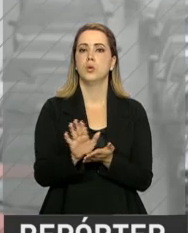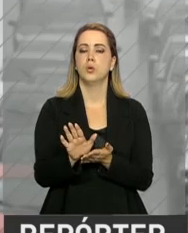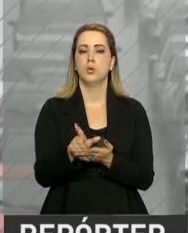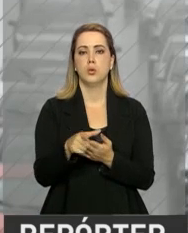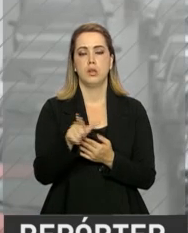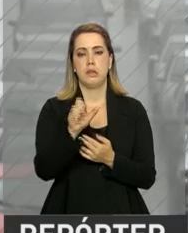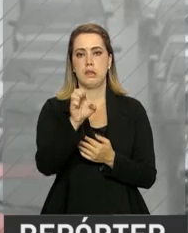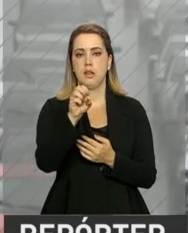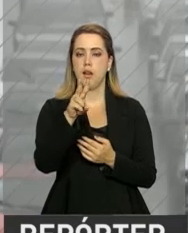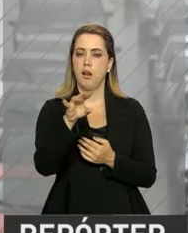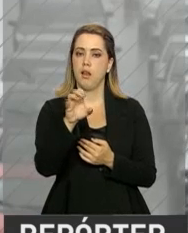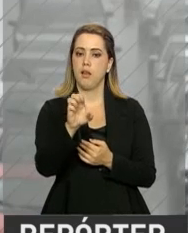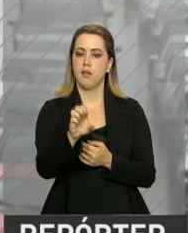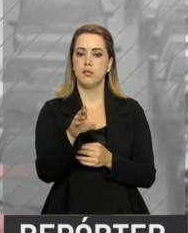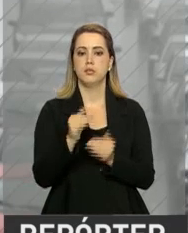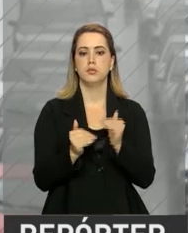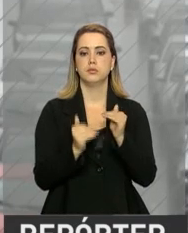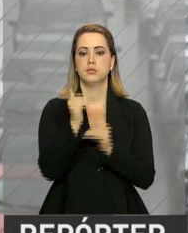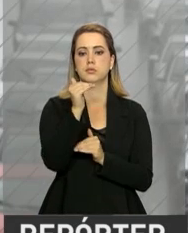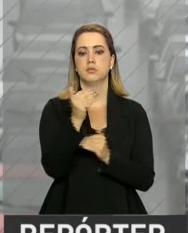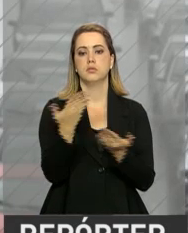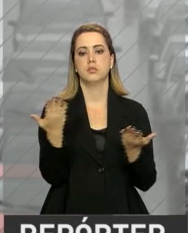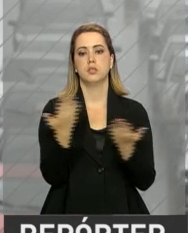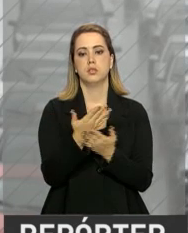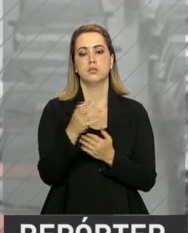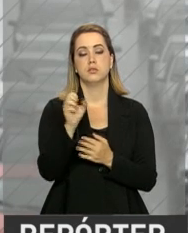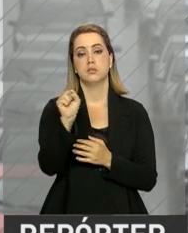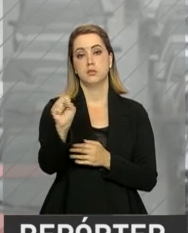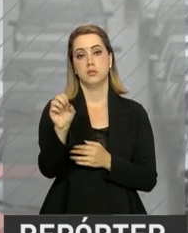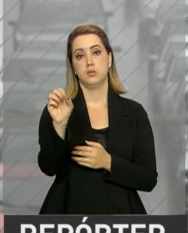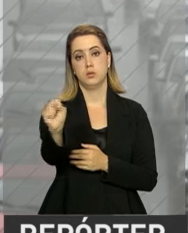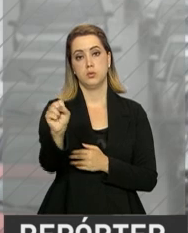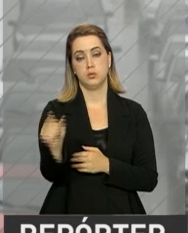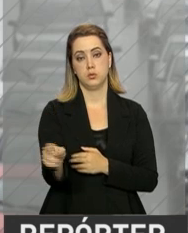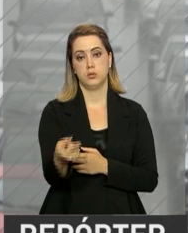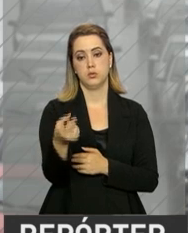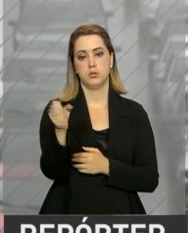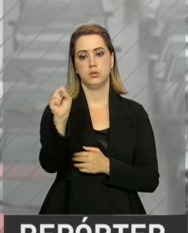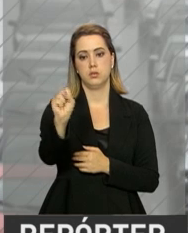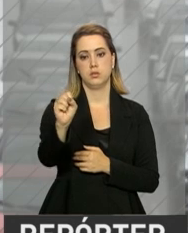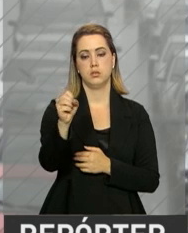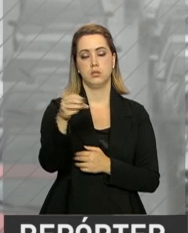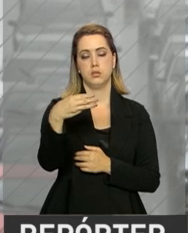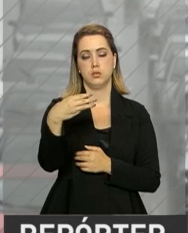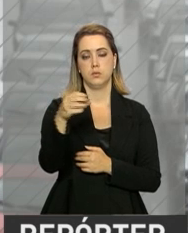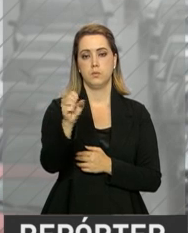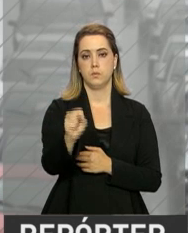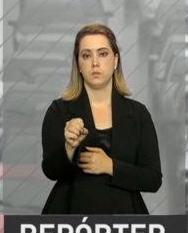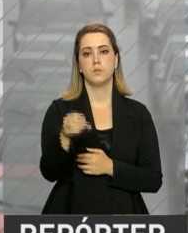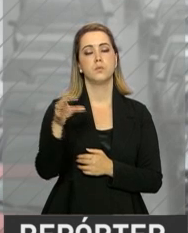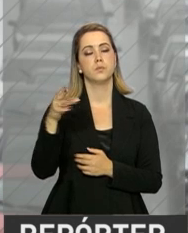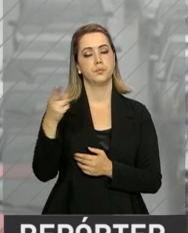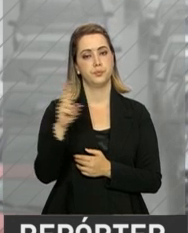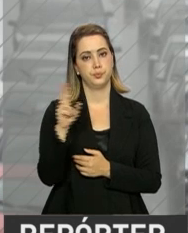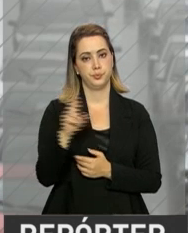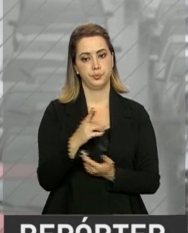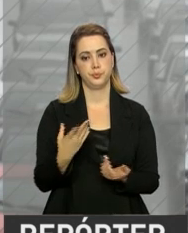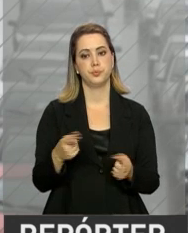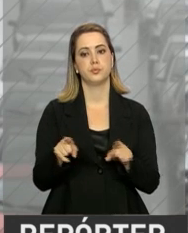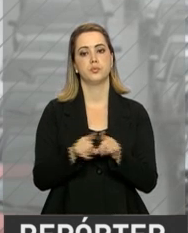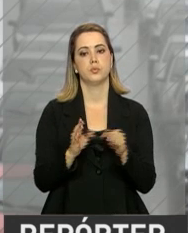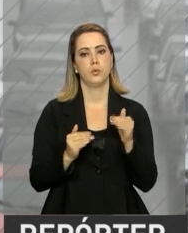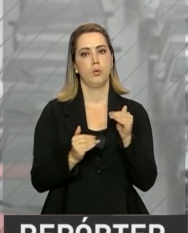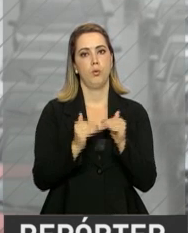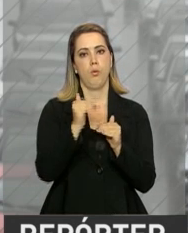66% o valor que antes era de R 53,20 passa agora para R